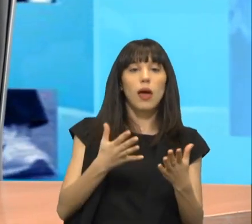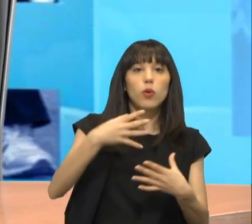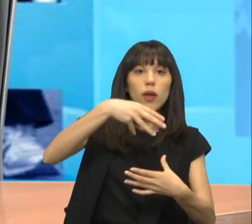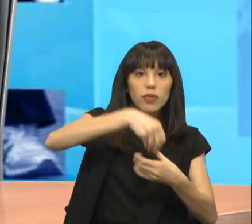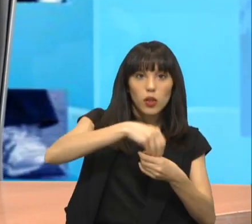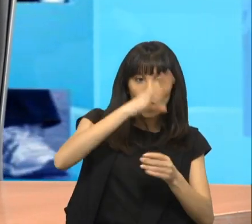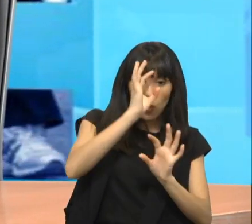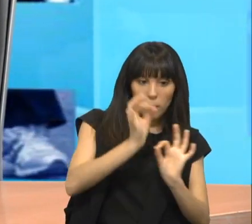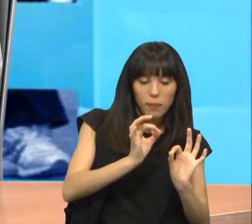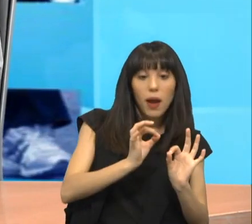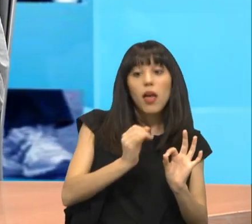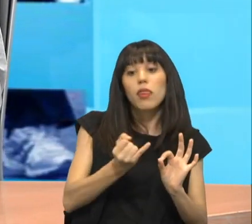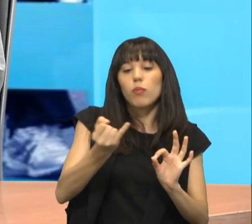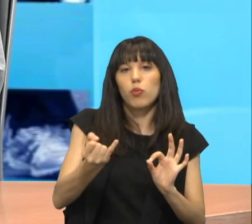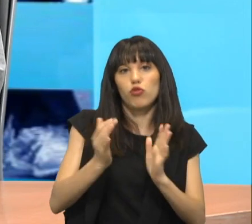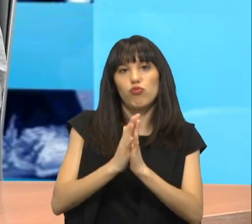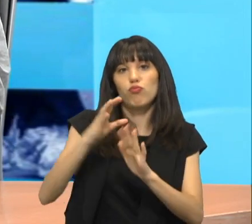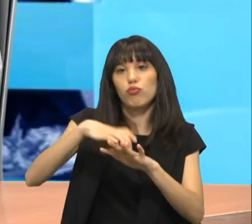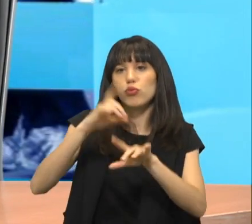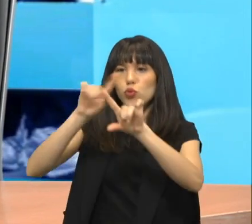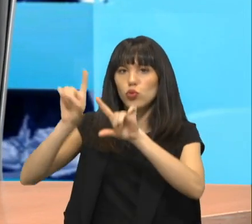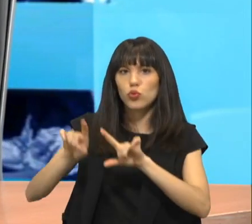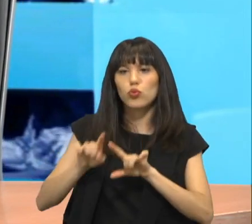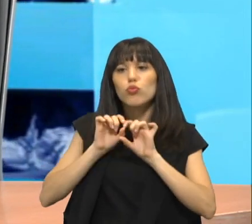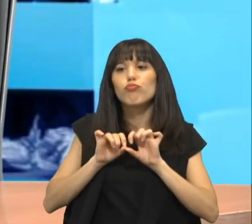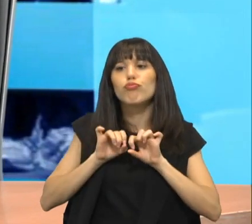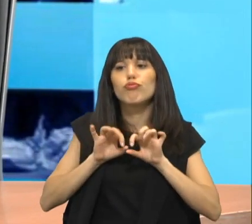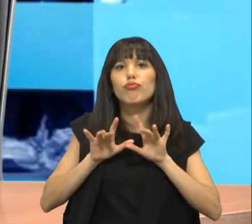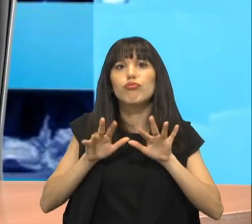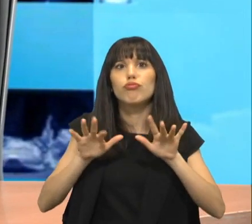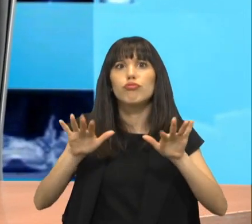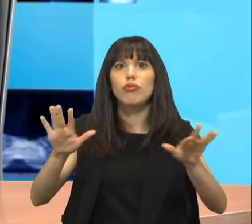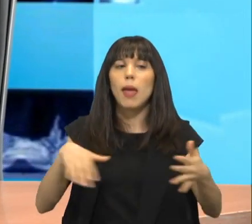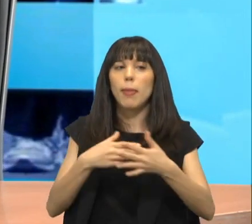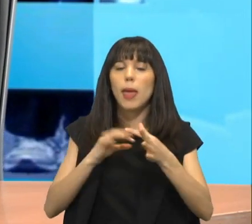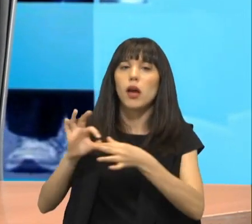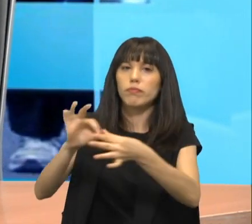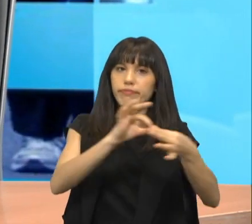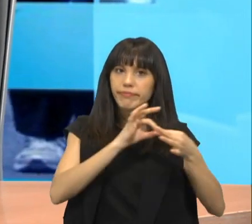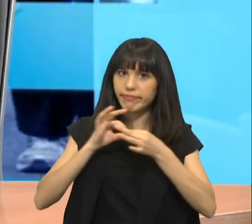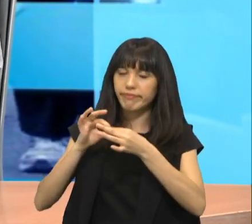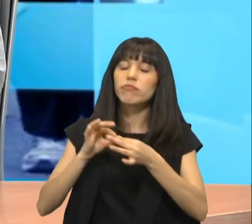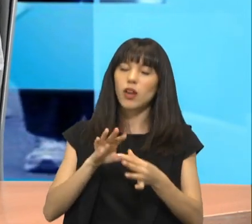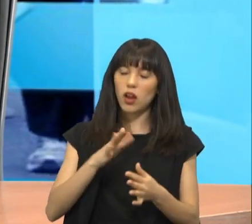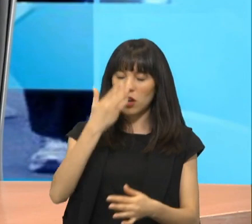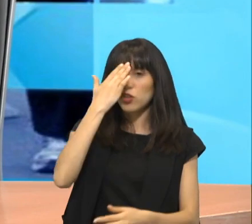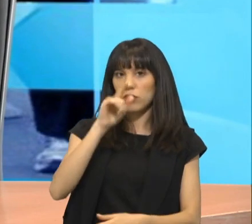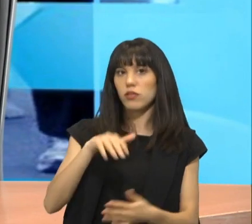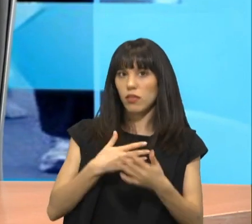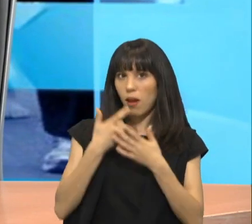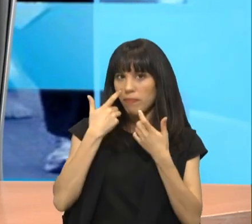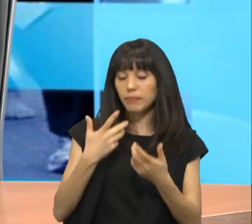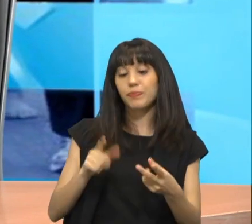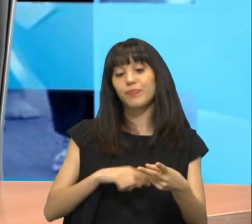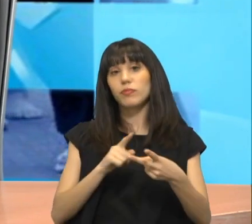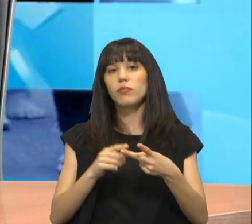preparado, mas depois nas várias estruturas e na forma como elas passarão a trabalhar de forma mais sinodal. Esta é uma questão que acho que vai marcar. Outra, claramente, a